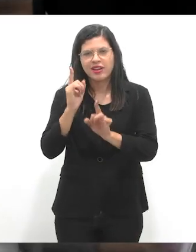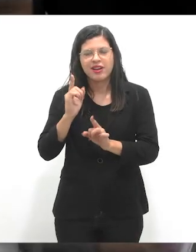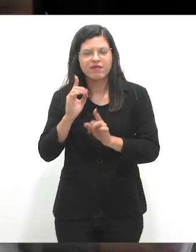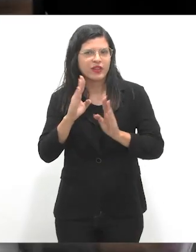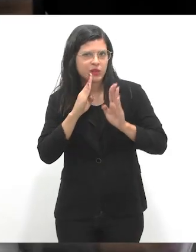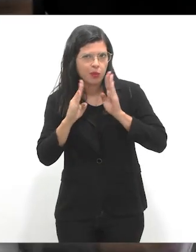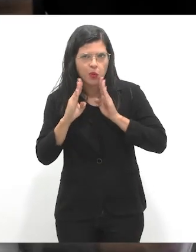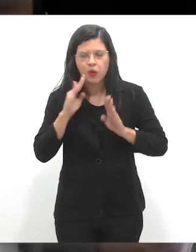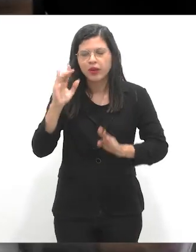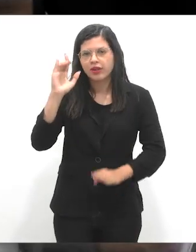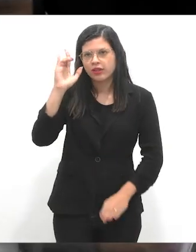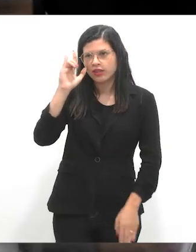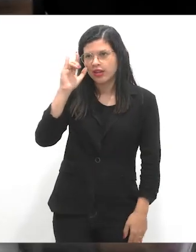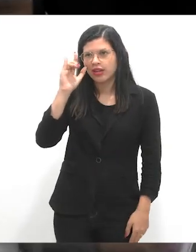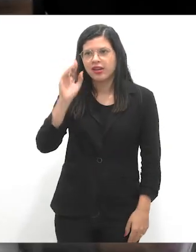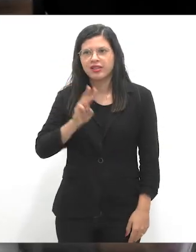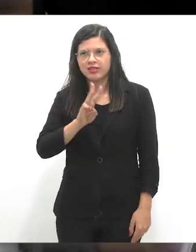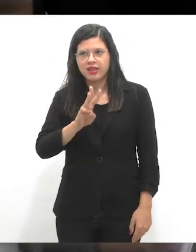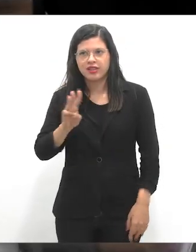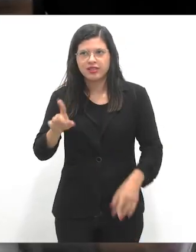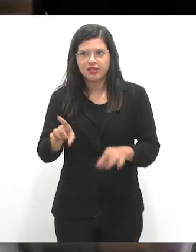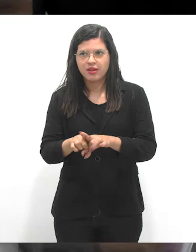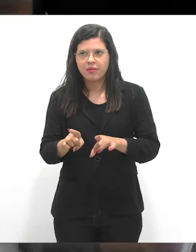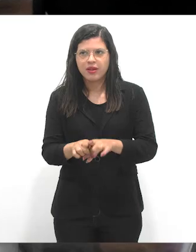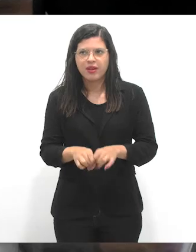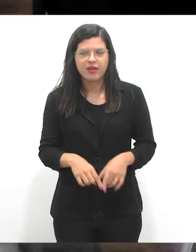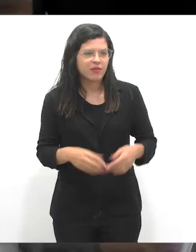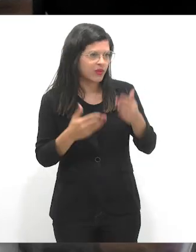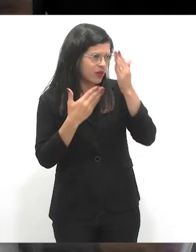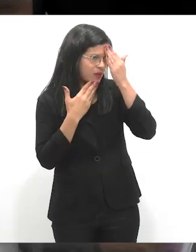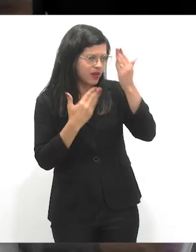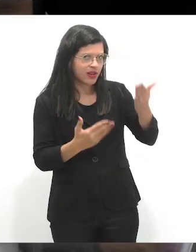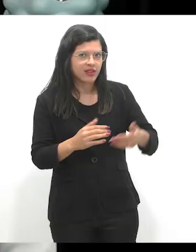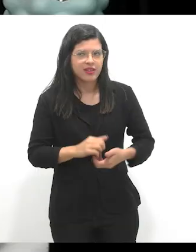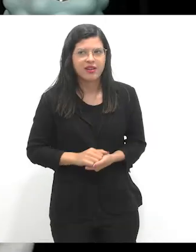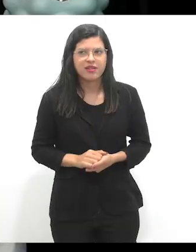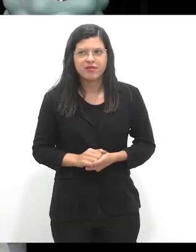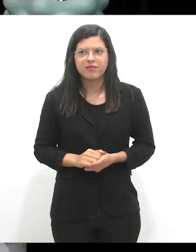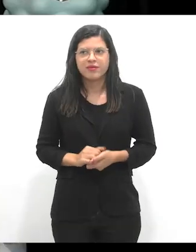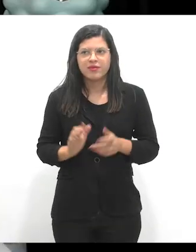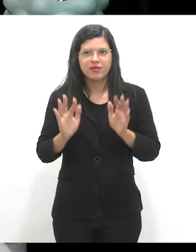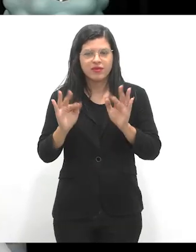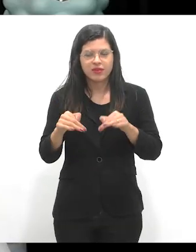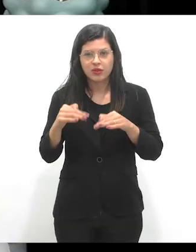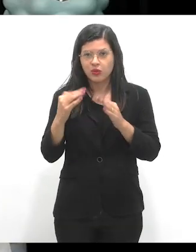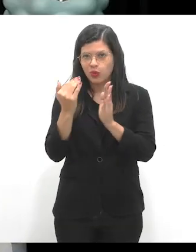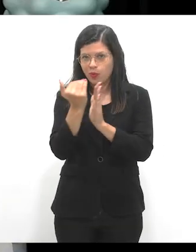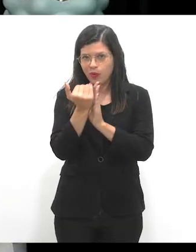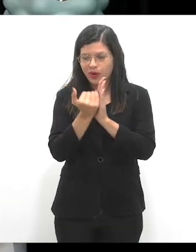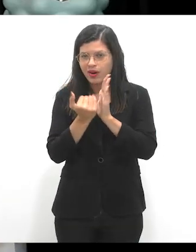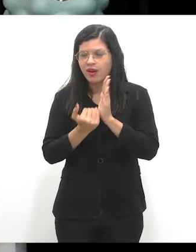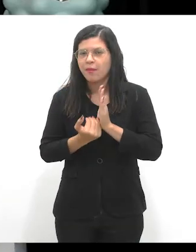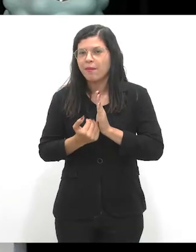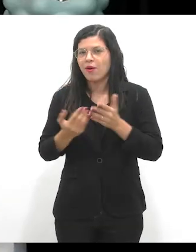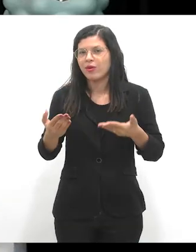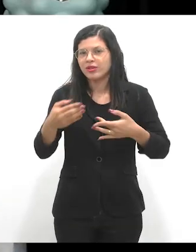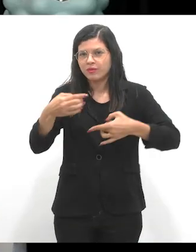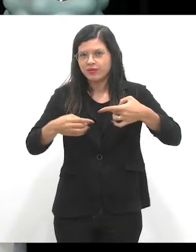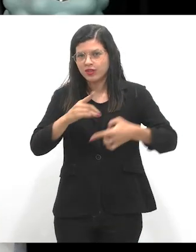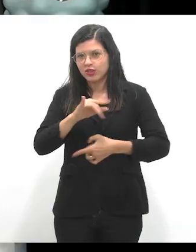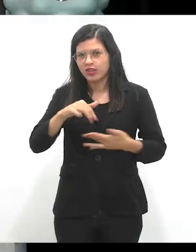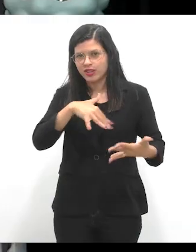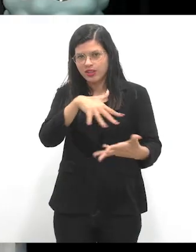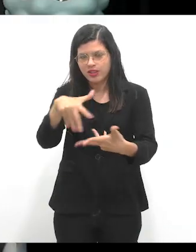está lá, acharão nosso Instagram, Facebook, nosso site também. Muito obrigado. Bom, chegamos ao fim do nosso programa.